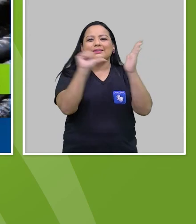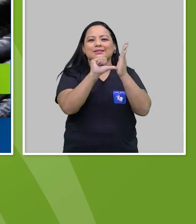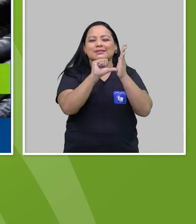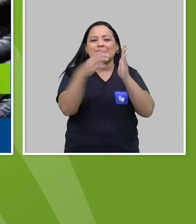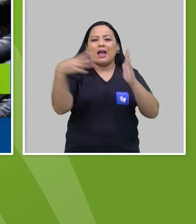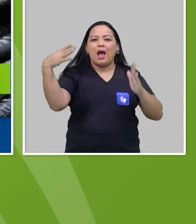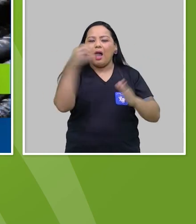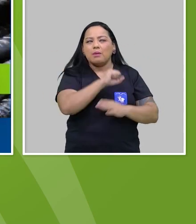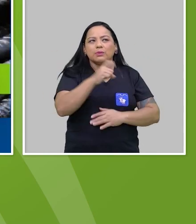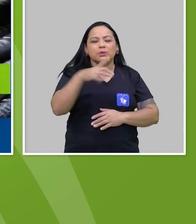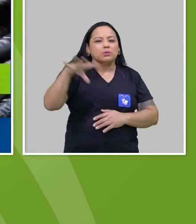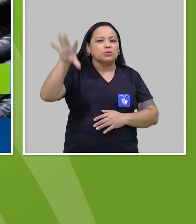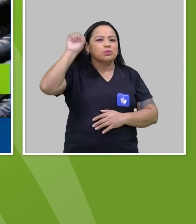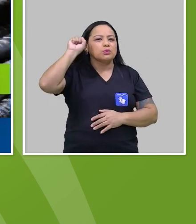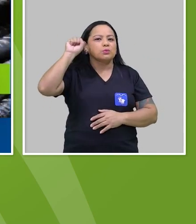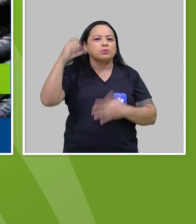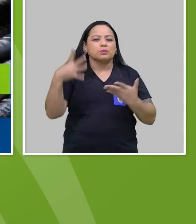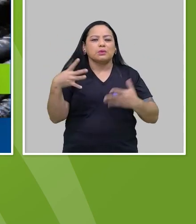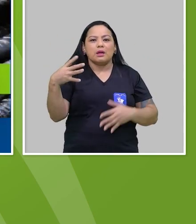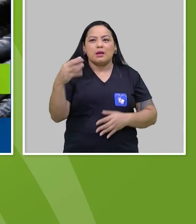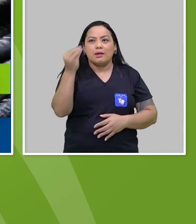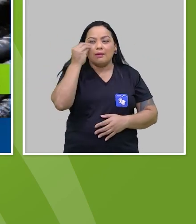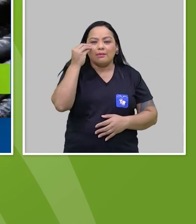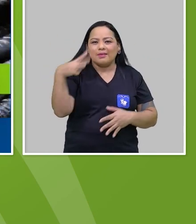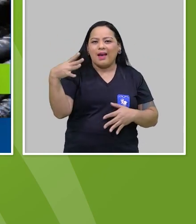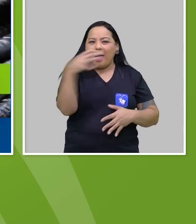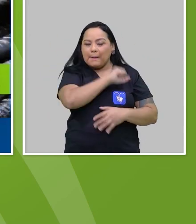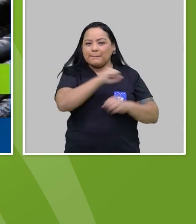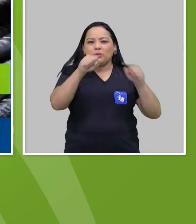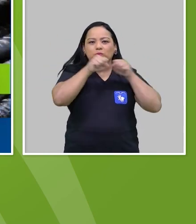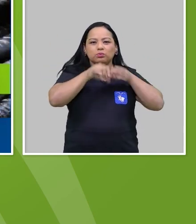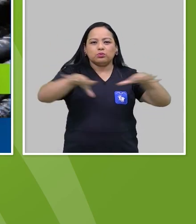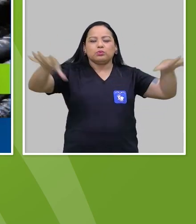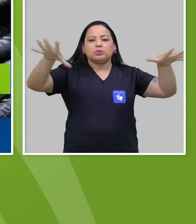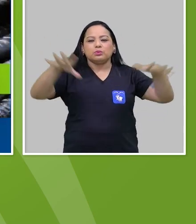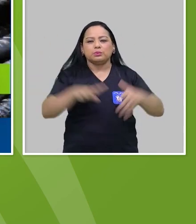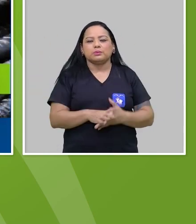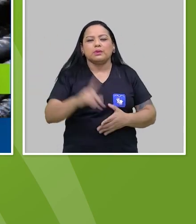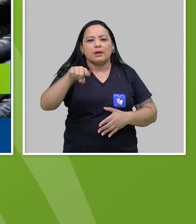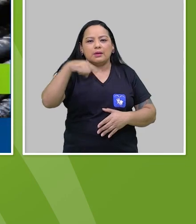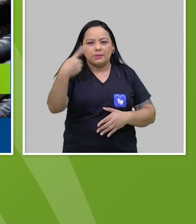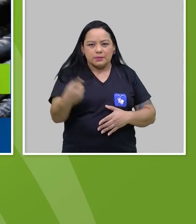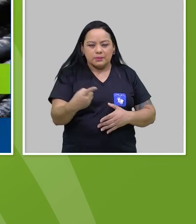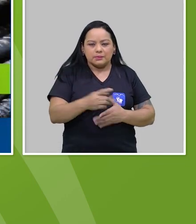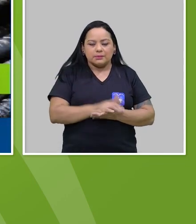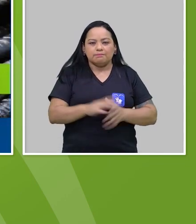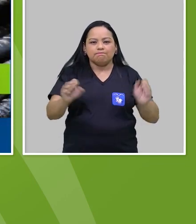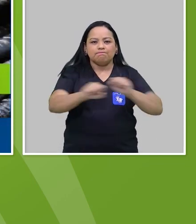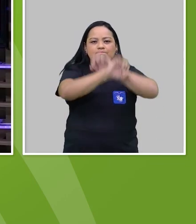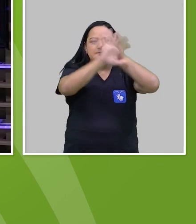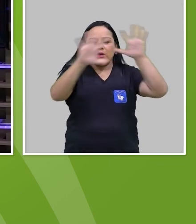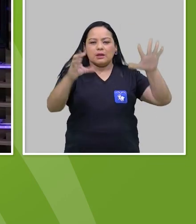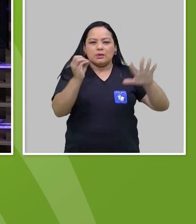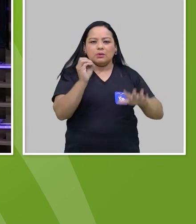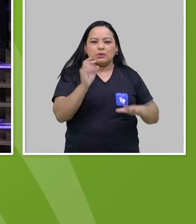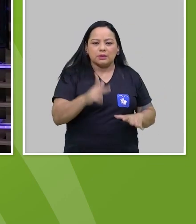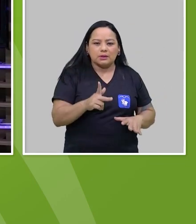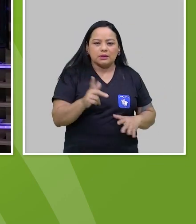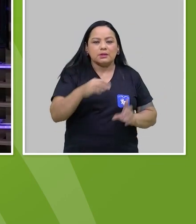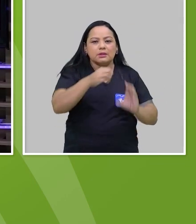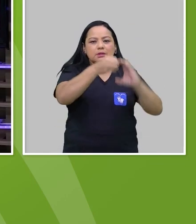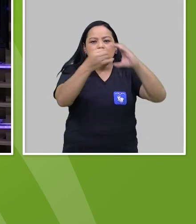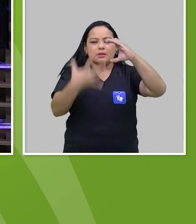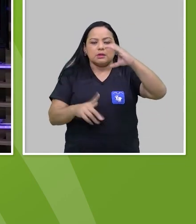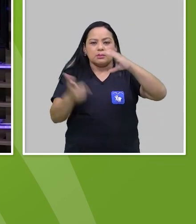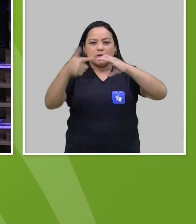som muito rápido. Ela se propaga aí na campainha e depois vai para o ar, ok? Outra